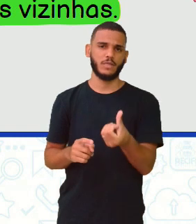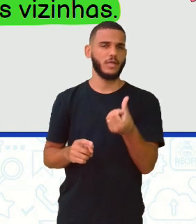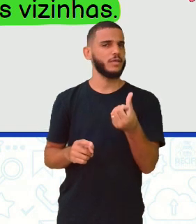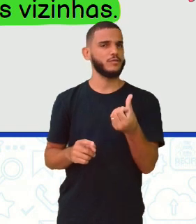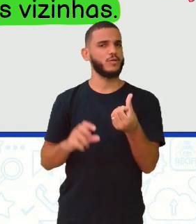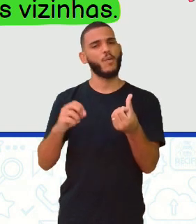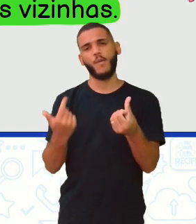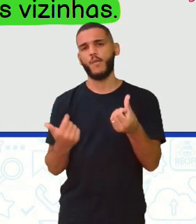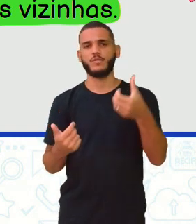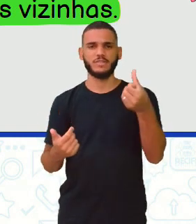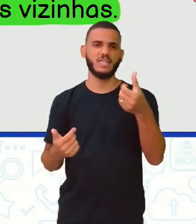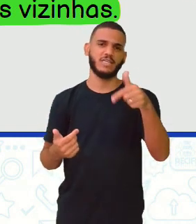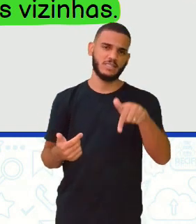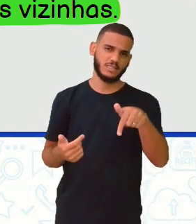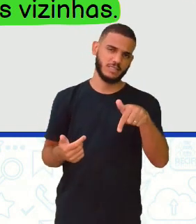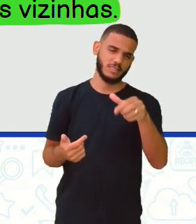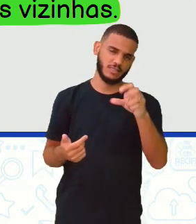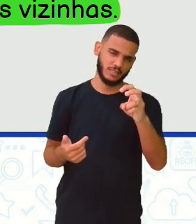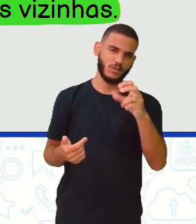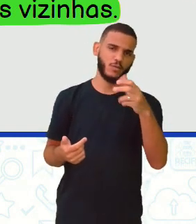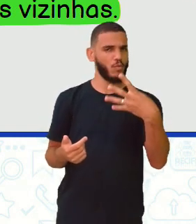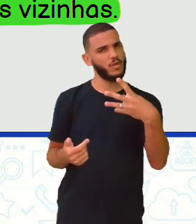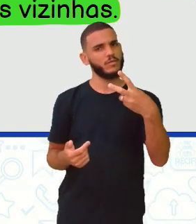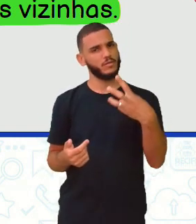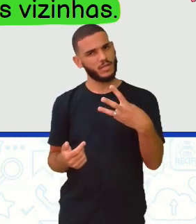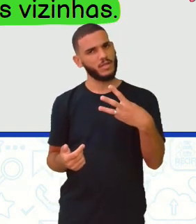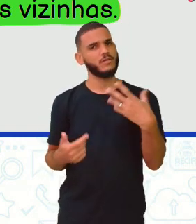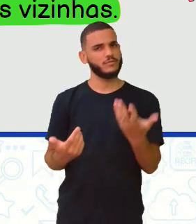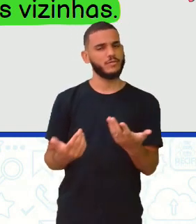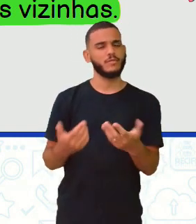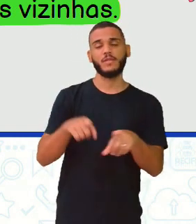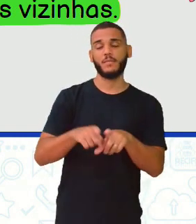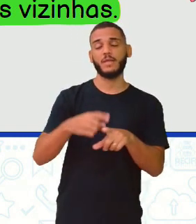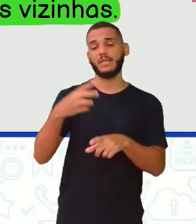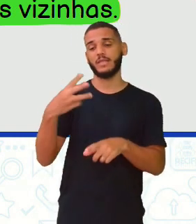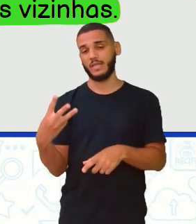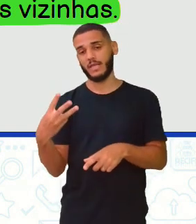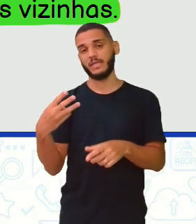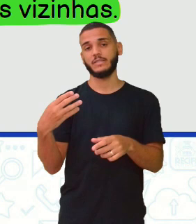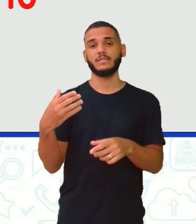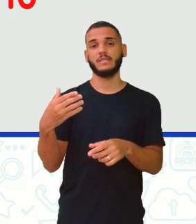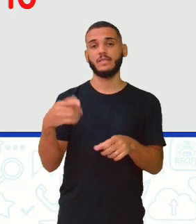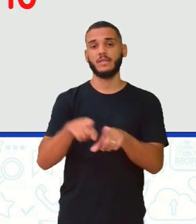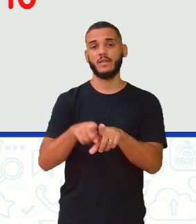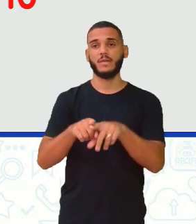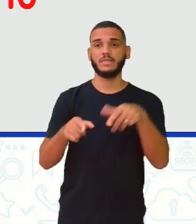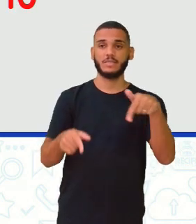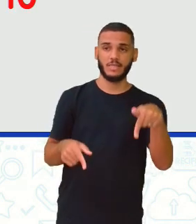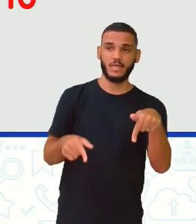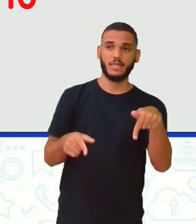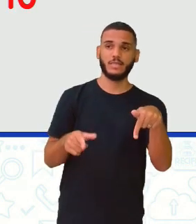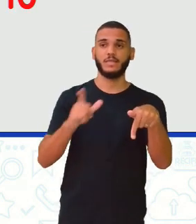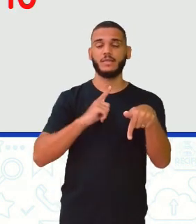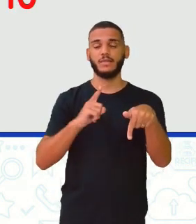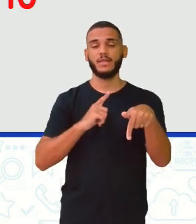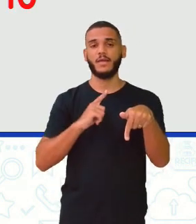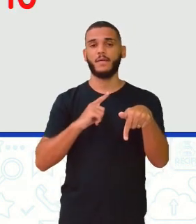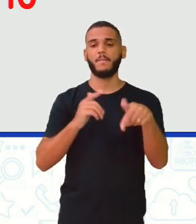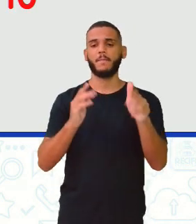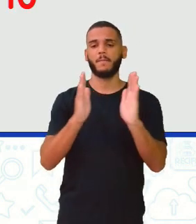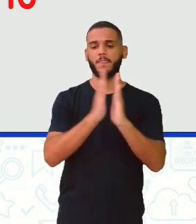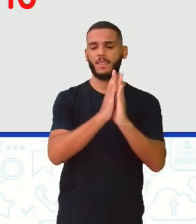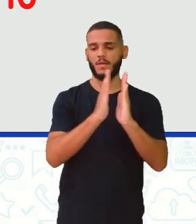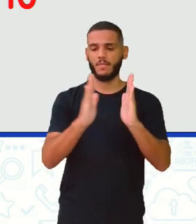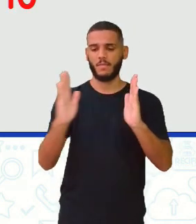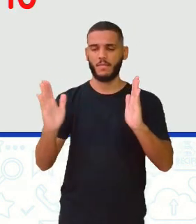6, e assim por diante. E 3 e 7 estão em caixas vizinhas. Olha só o que é